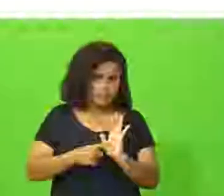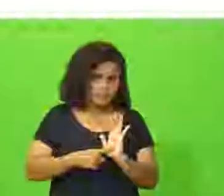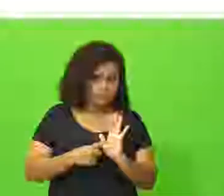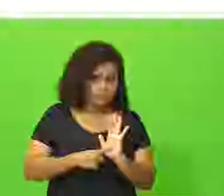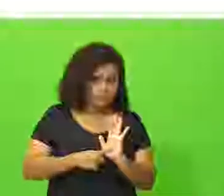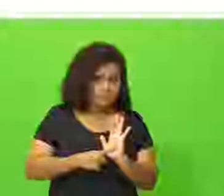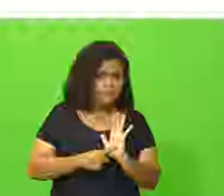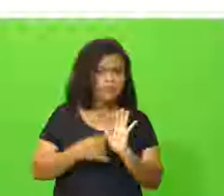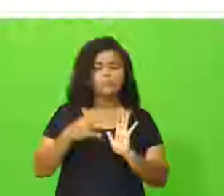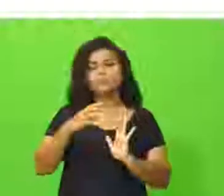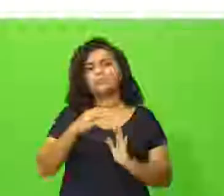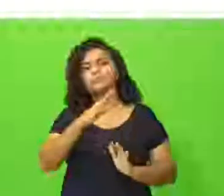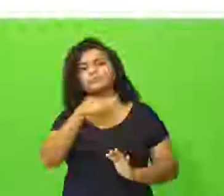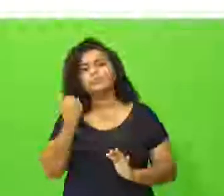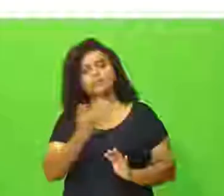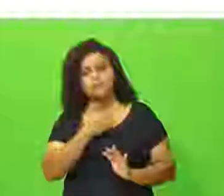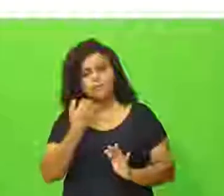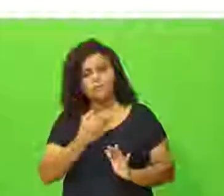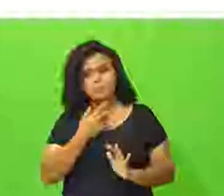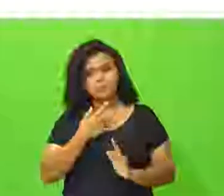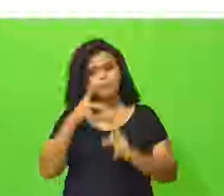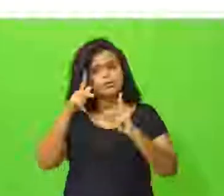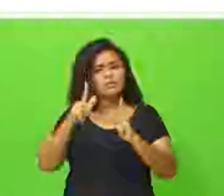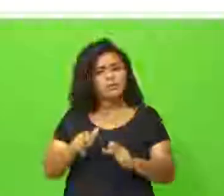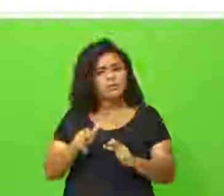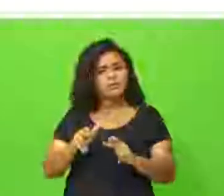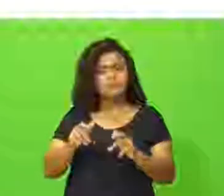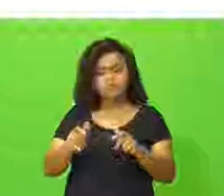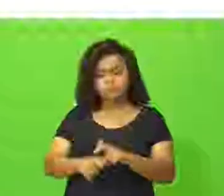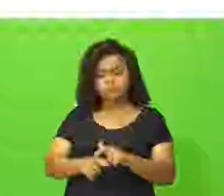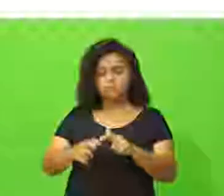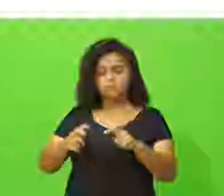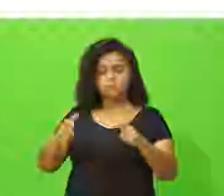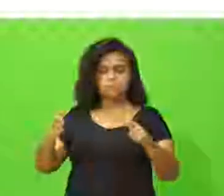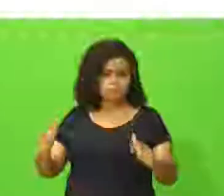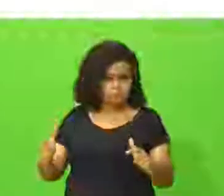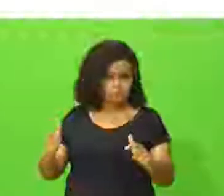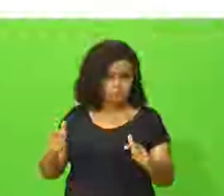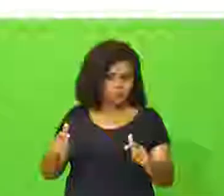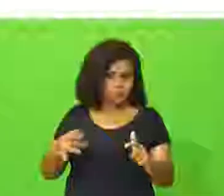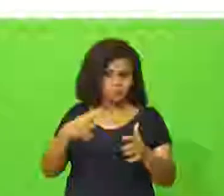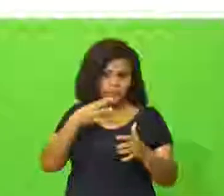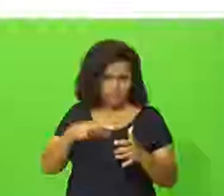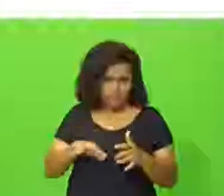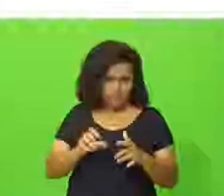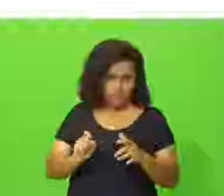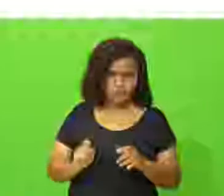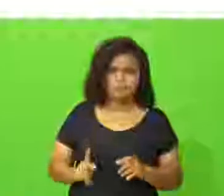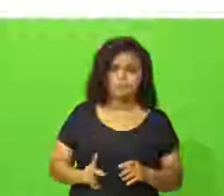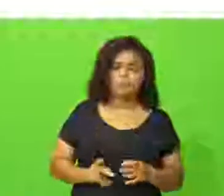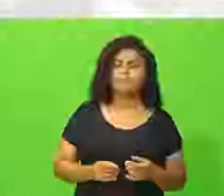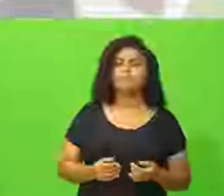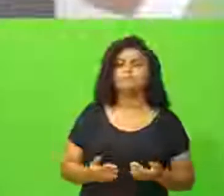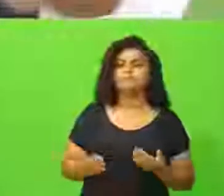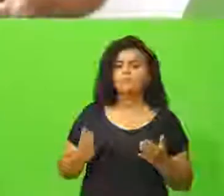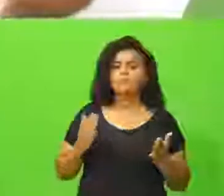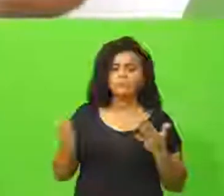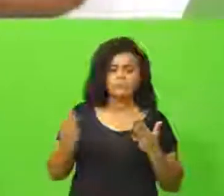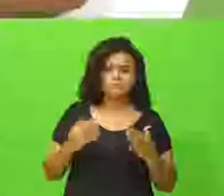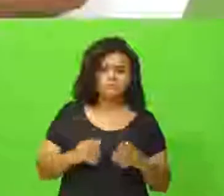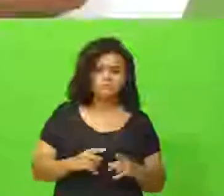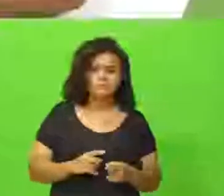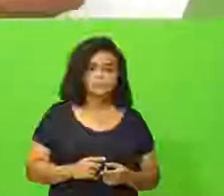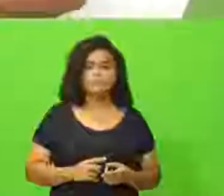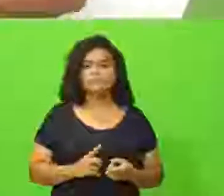a diferença entre o número de nascimentos e o número de óbitos. Pessoal,